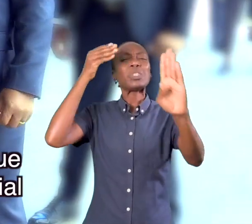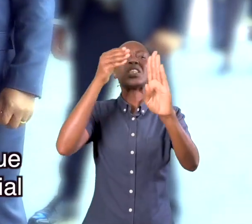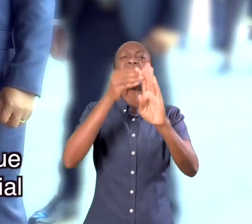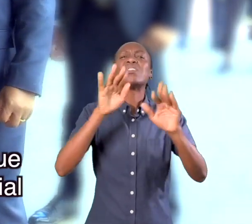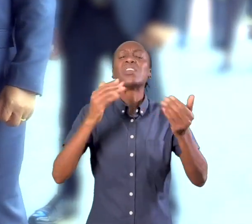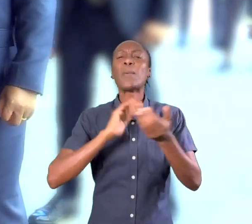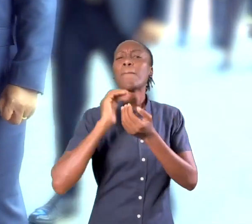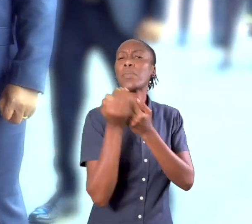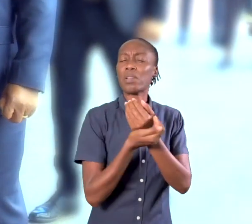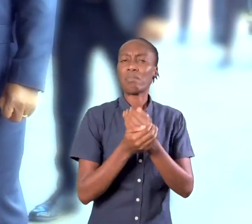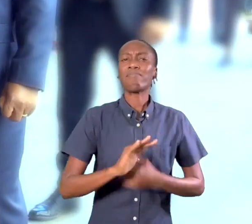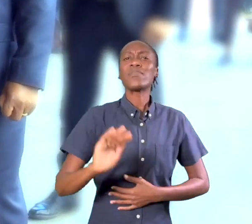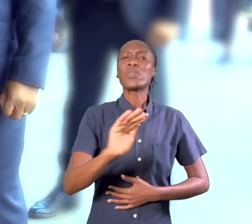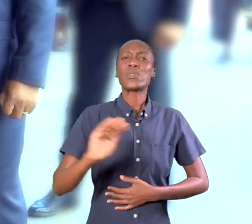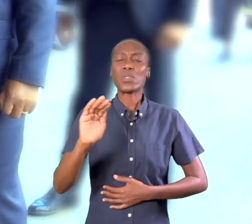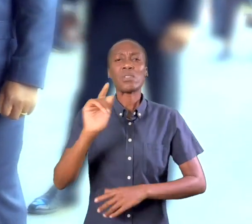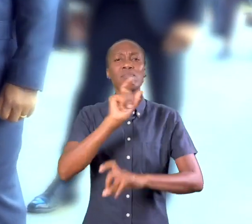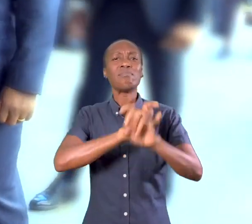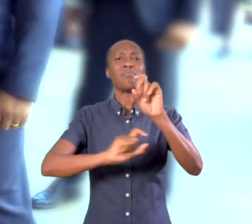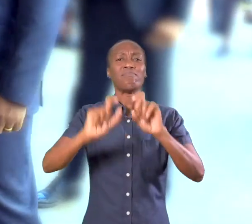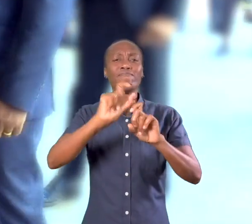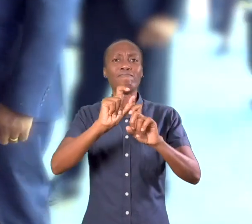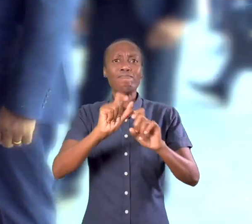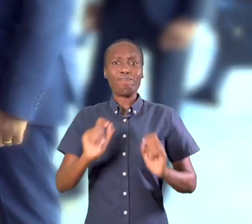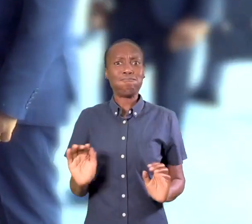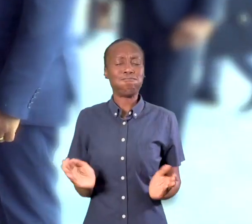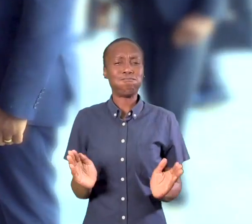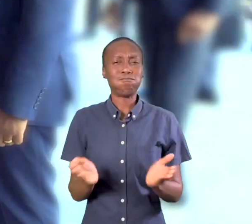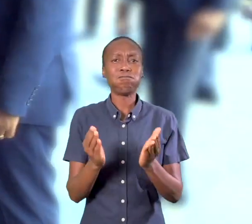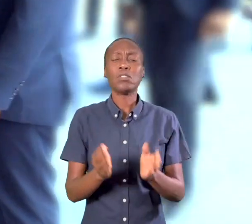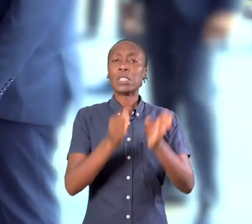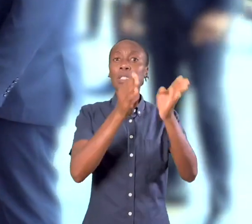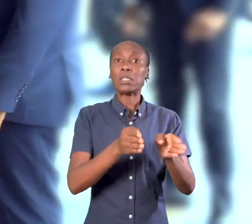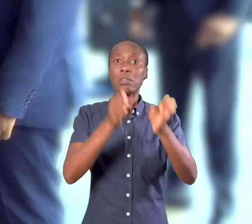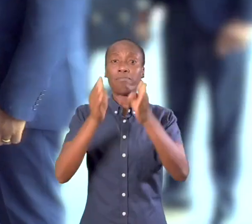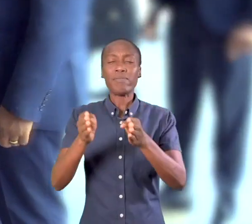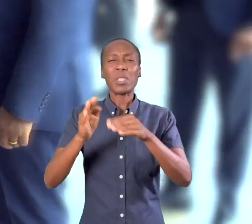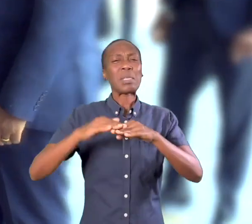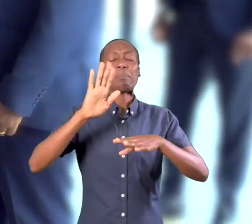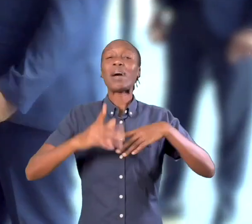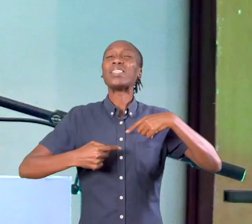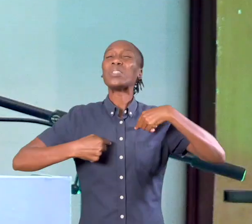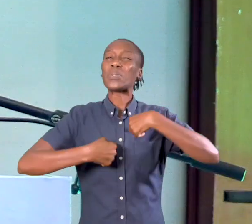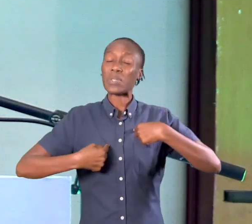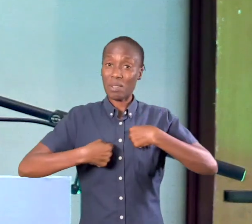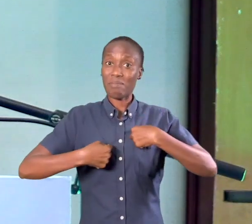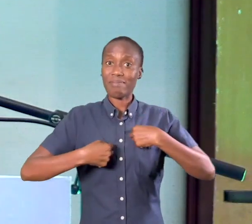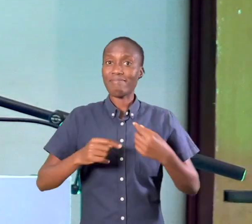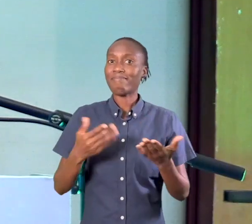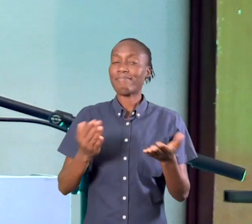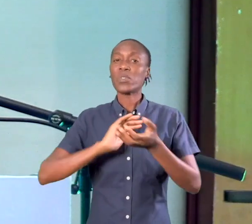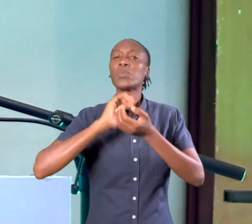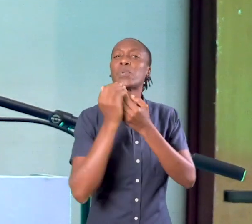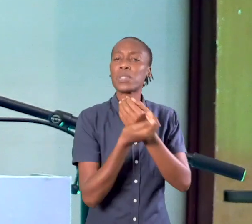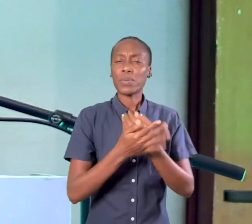proteção social é aumentar a resiliência nas pessoas vulneráveis. Proteção